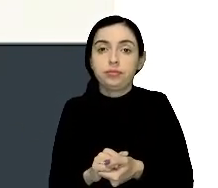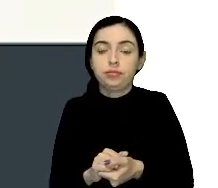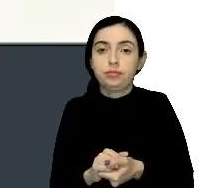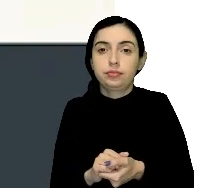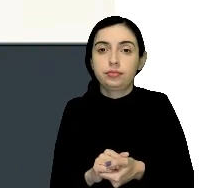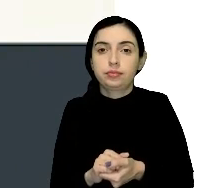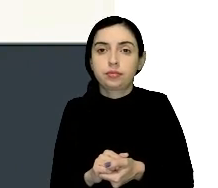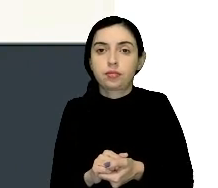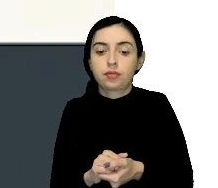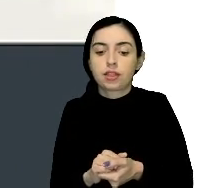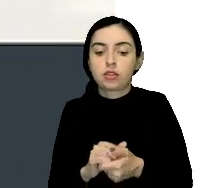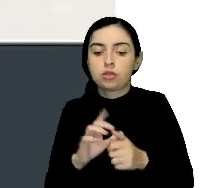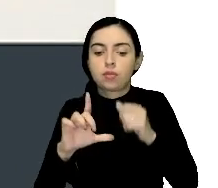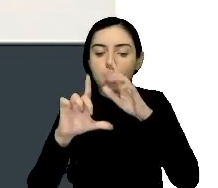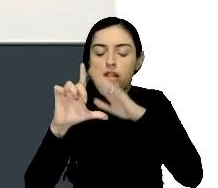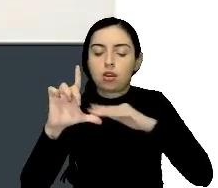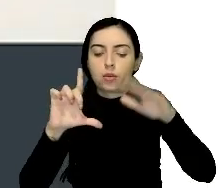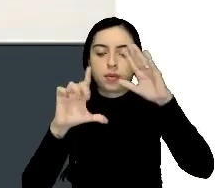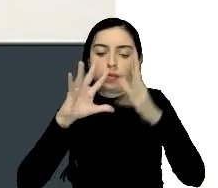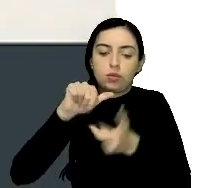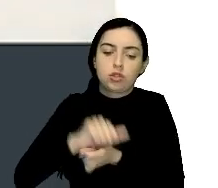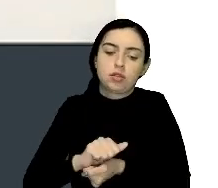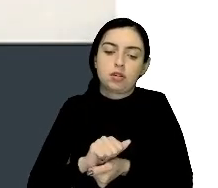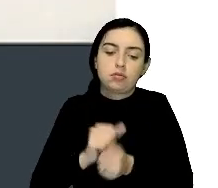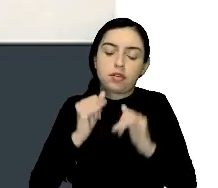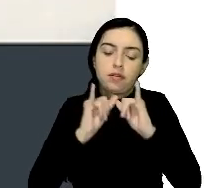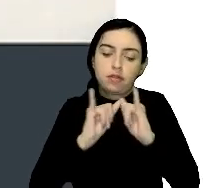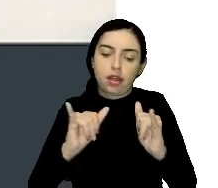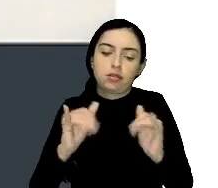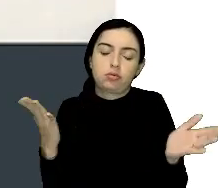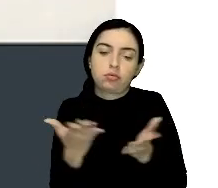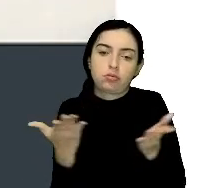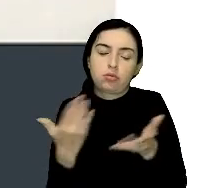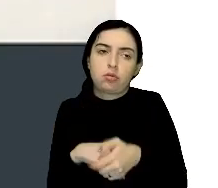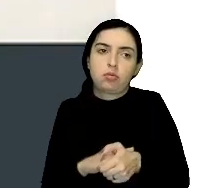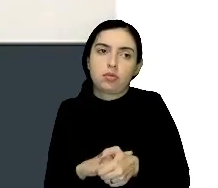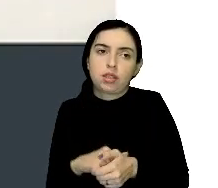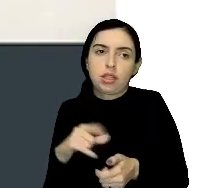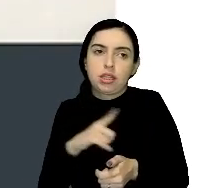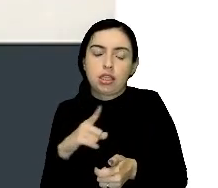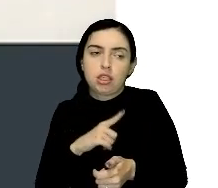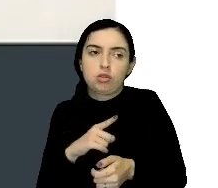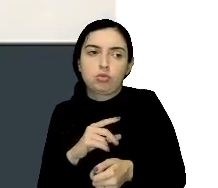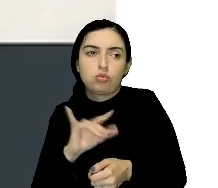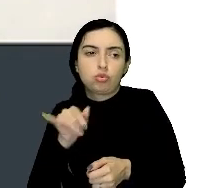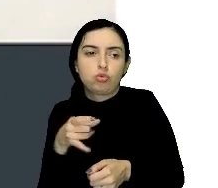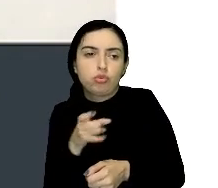O Panorama Mundial do Refúgio foi publicado recentemente. A gente teve agora em julho a